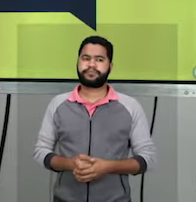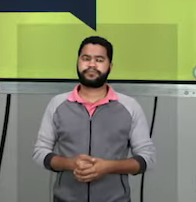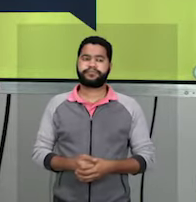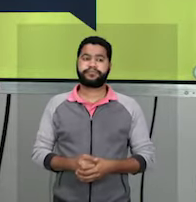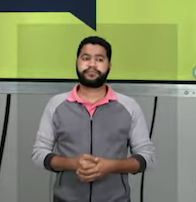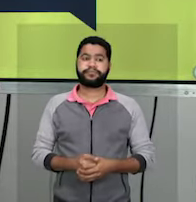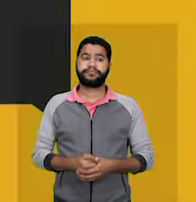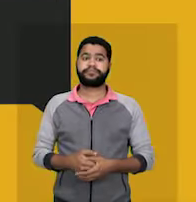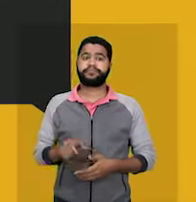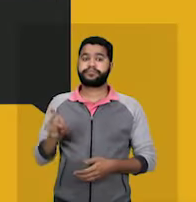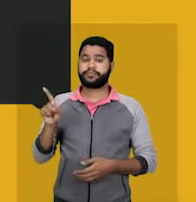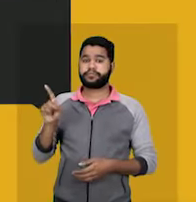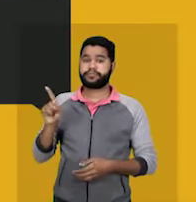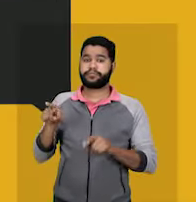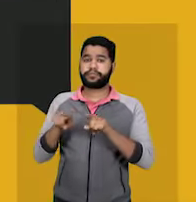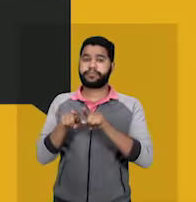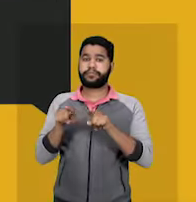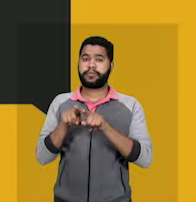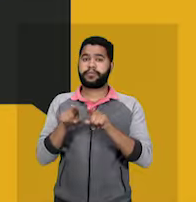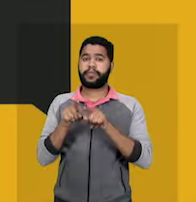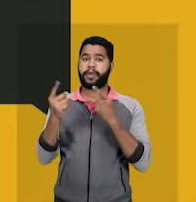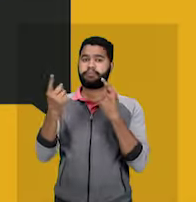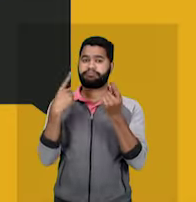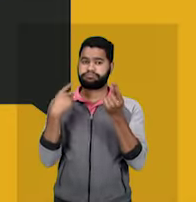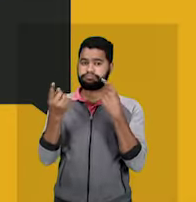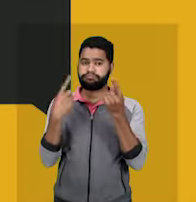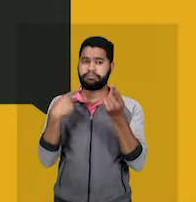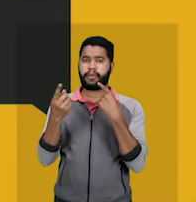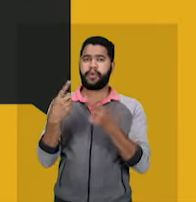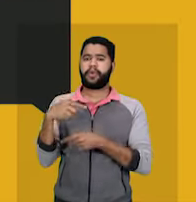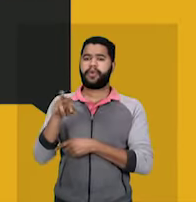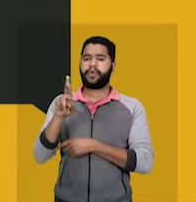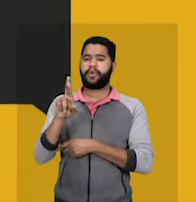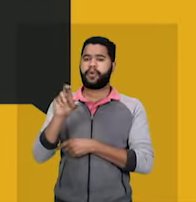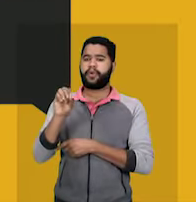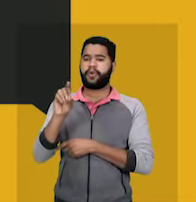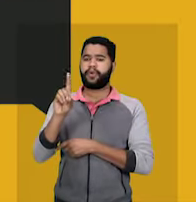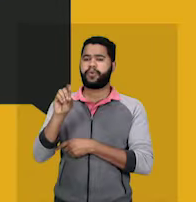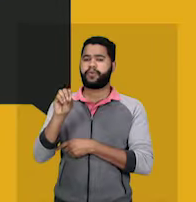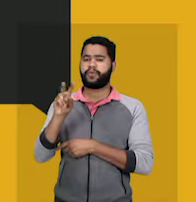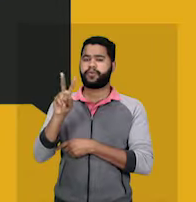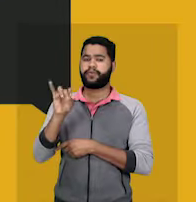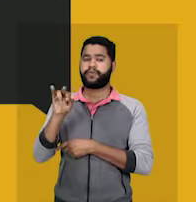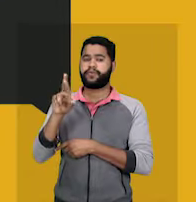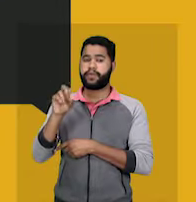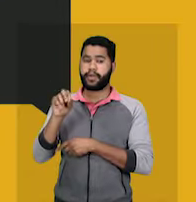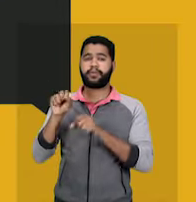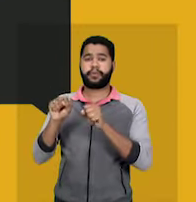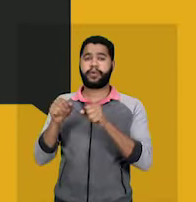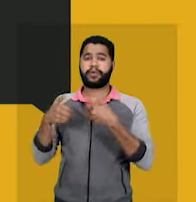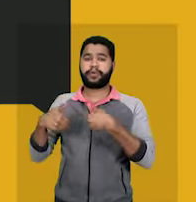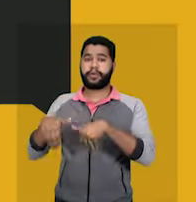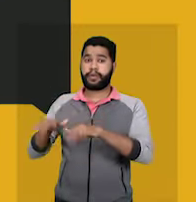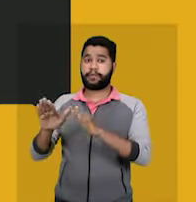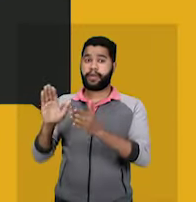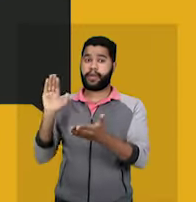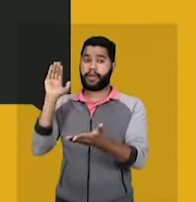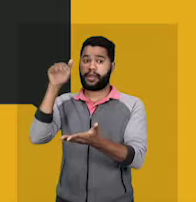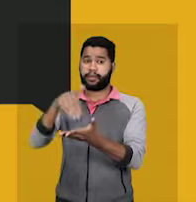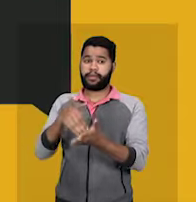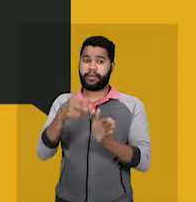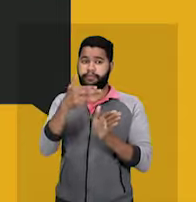e o transporte rodoviário pode ser usado para levar produtos até as estações